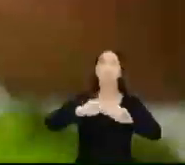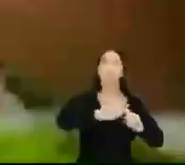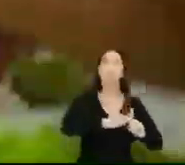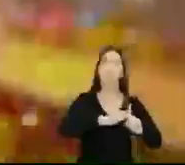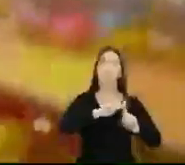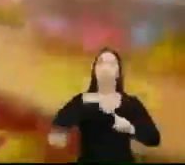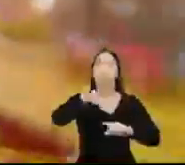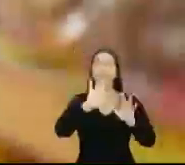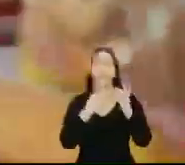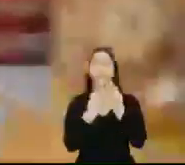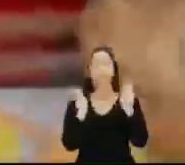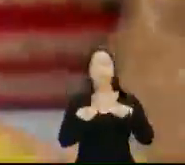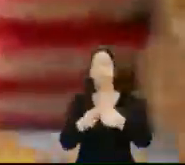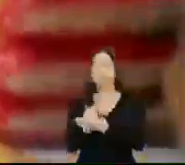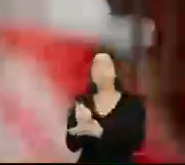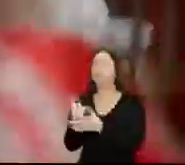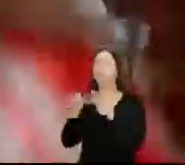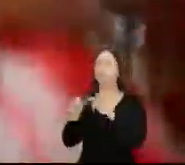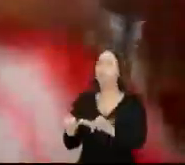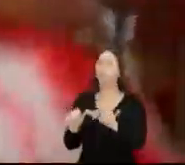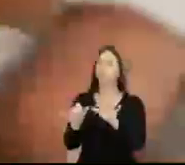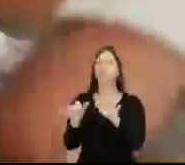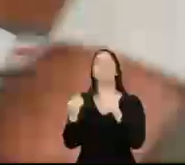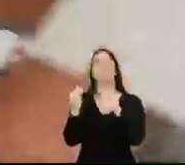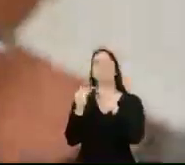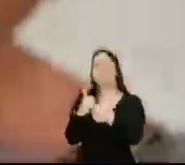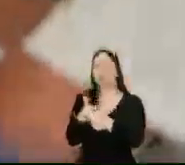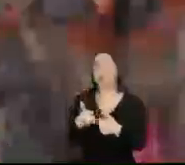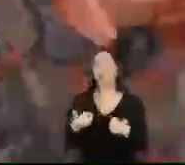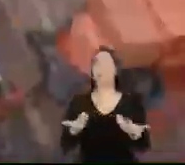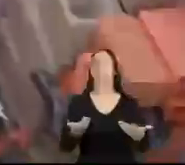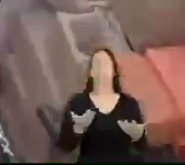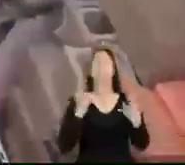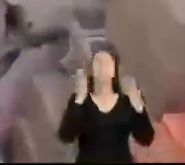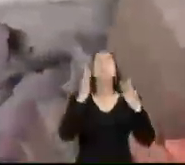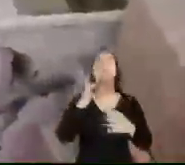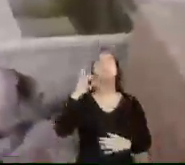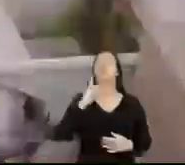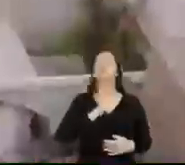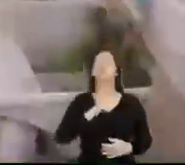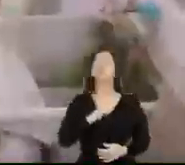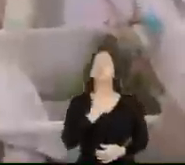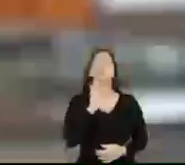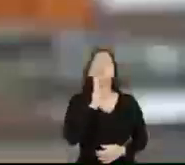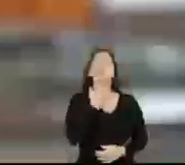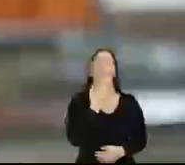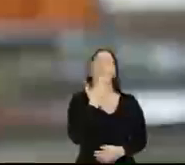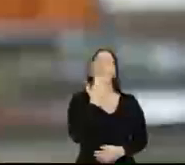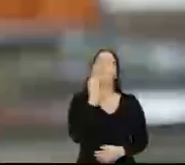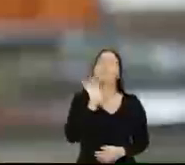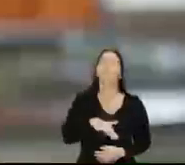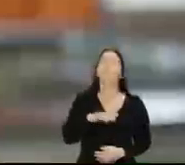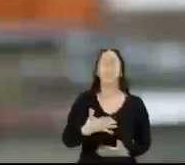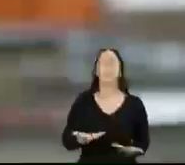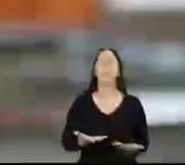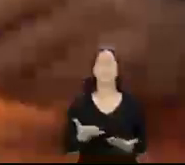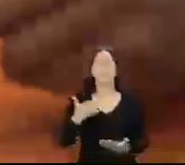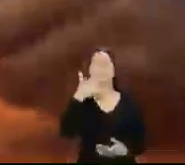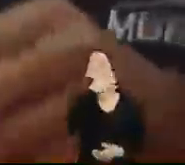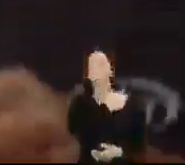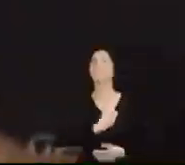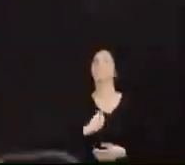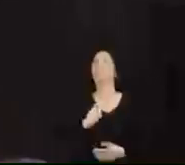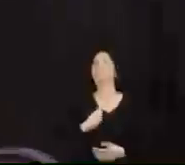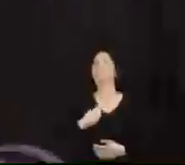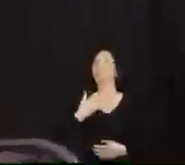as famílias poderem comprar o seu alimento na vendinha ou no açougue perto da sua casa. Graças a Deus que nós temos o Bom Prato para todo dia estar